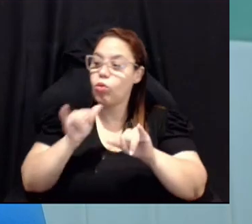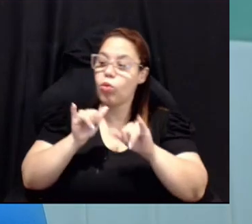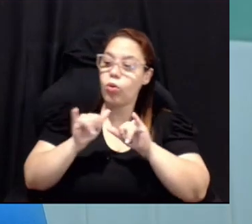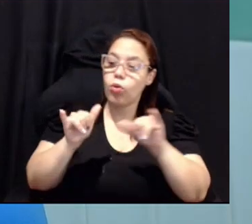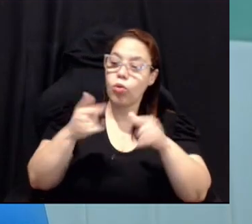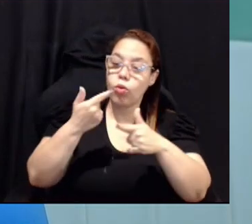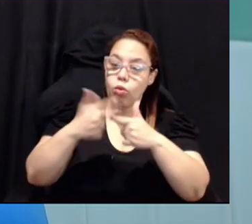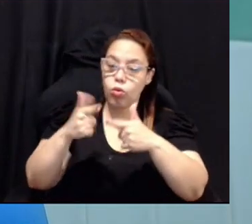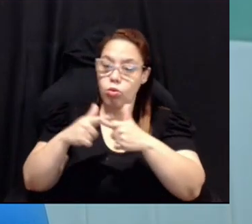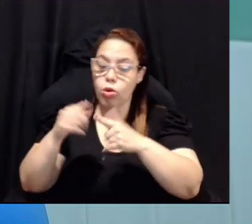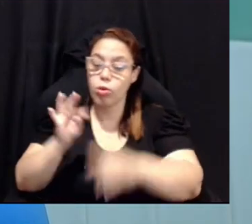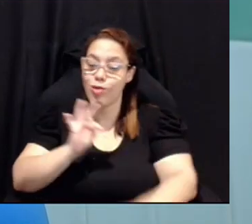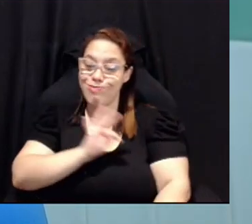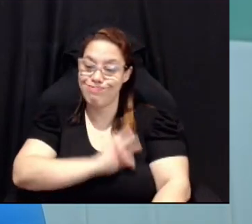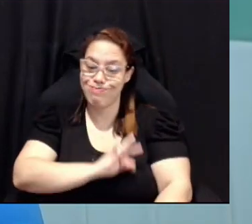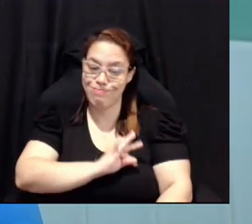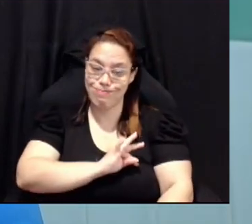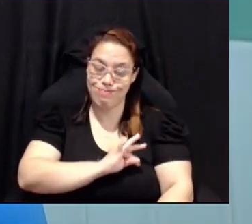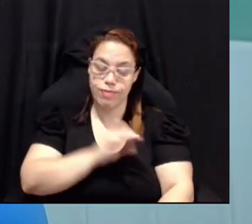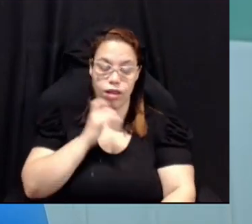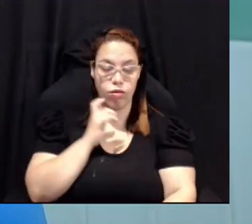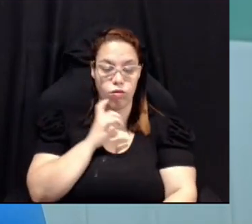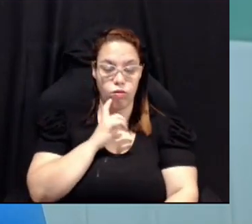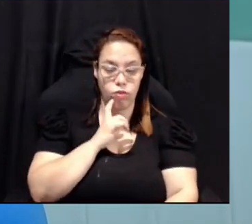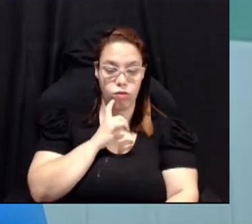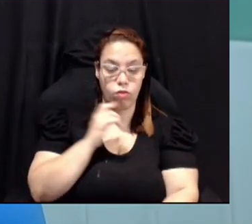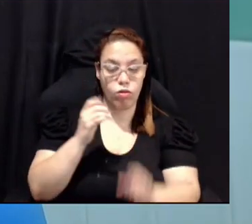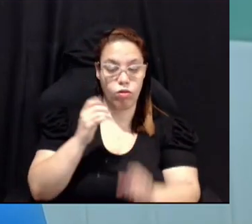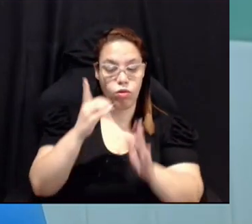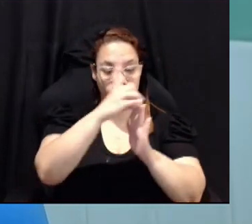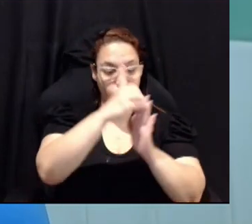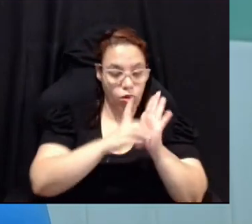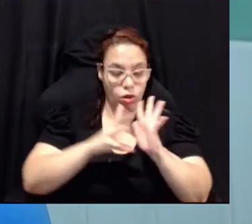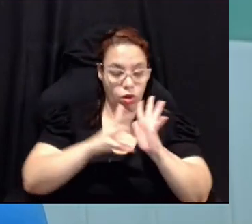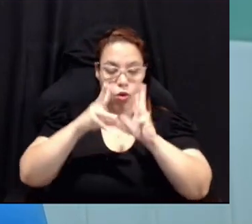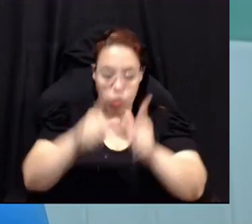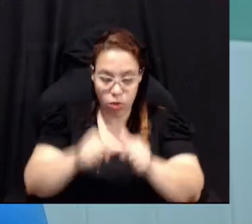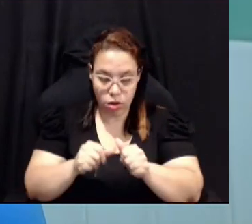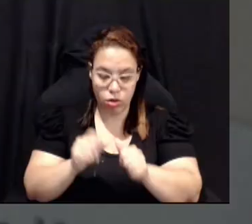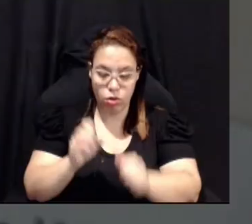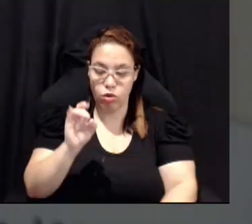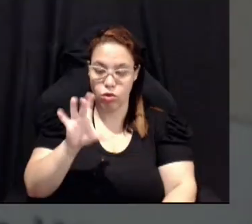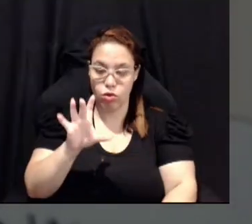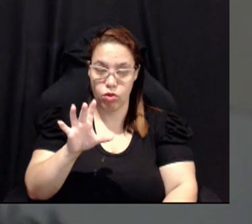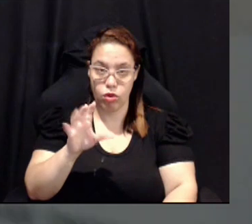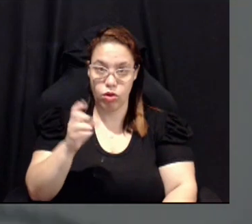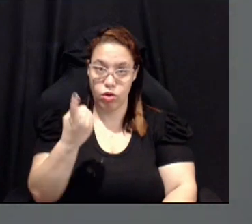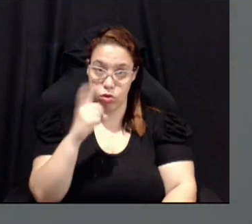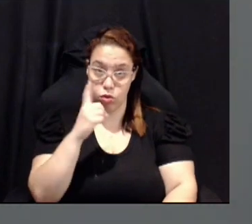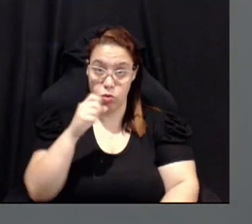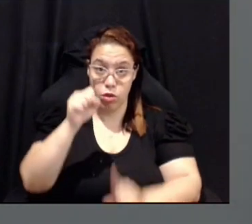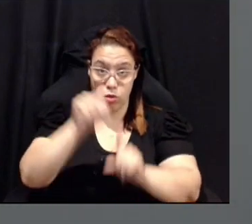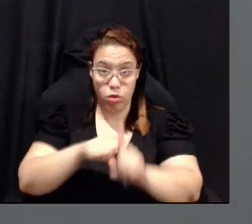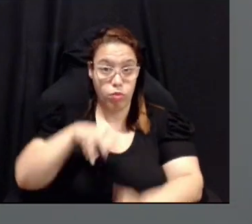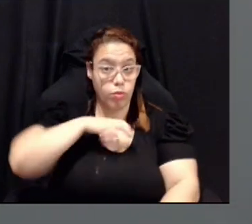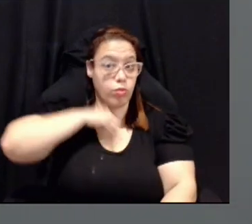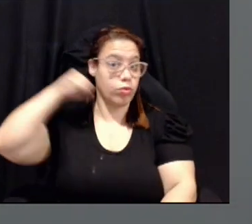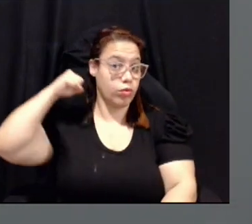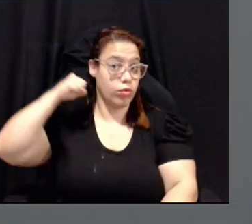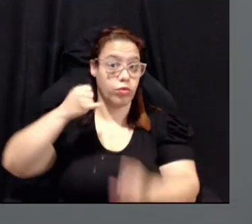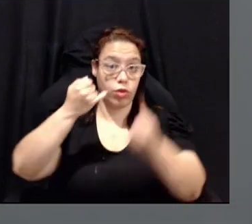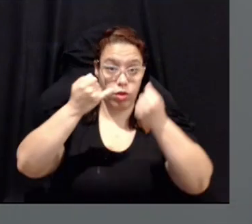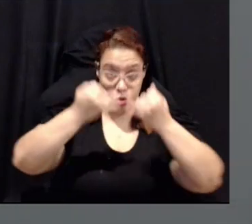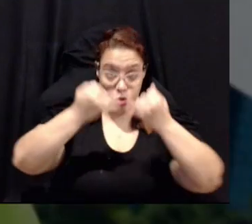técnicos e, devido a isso, a declaração completa só estará disponível a partir de 1º de abril. Ainda como explica a contadora,